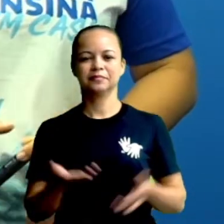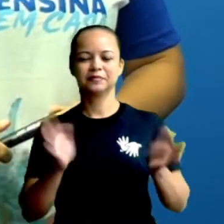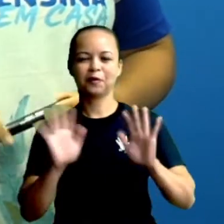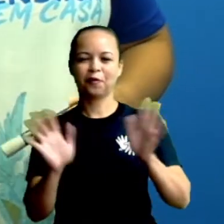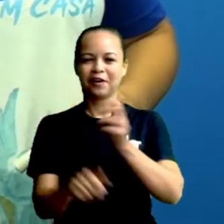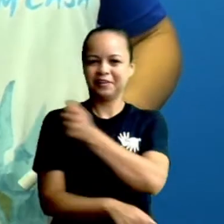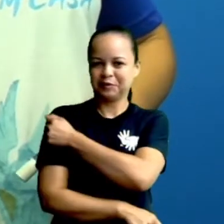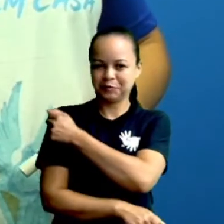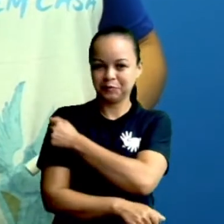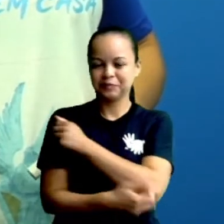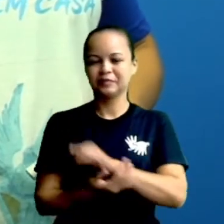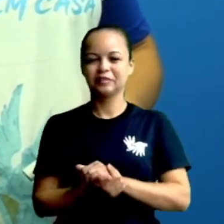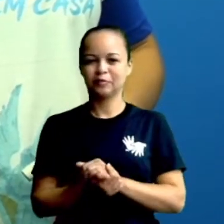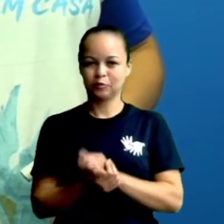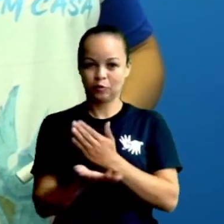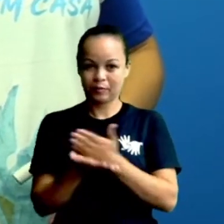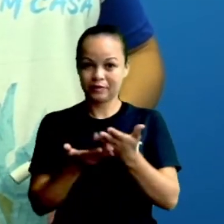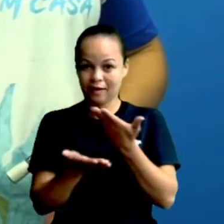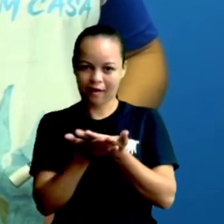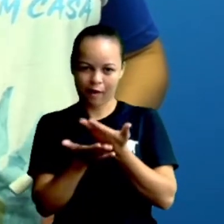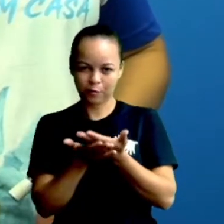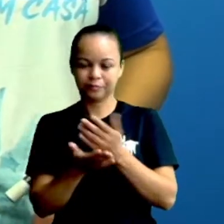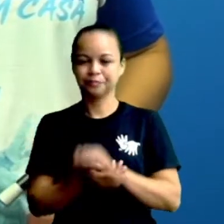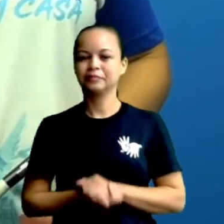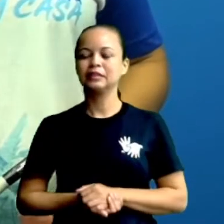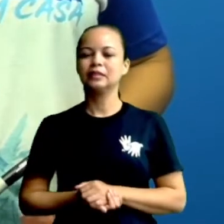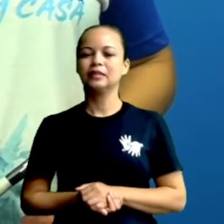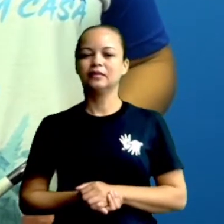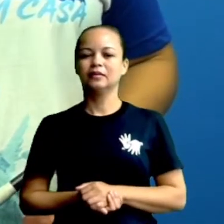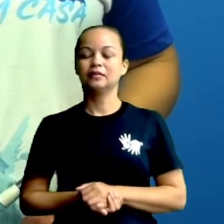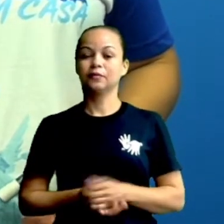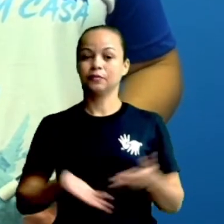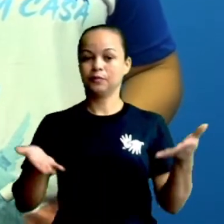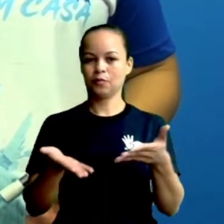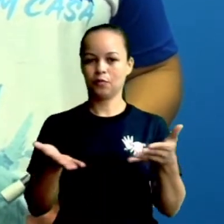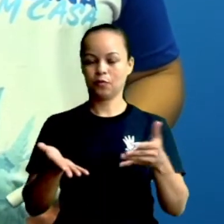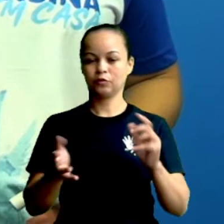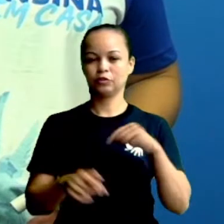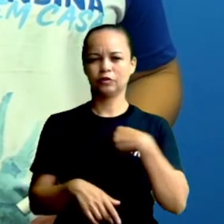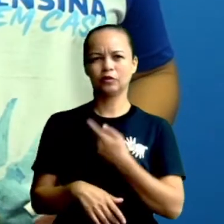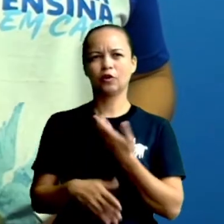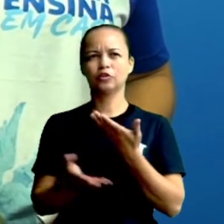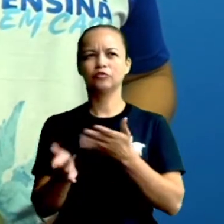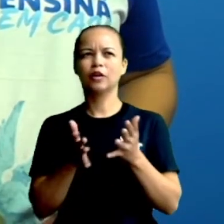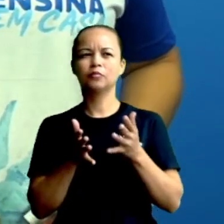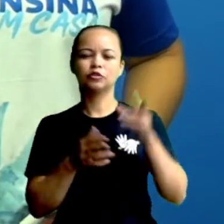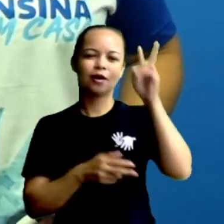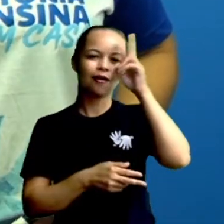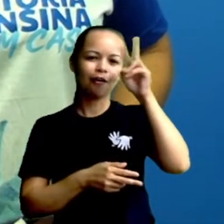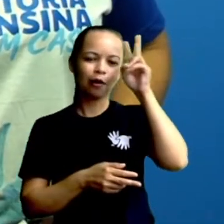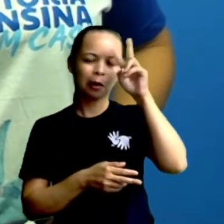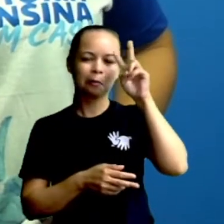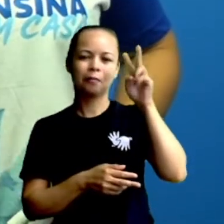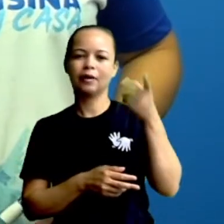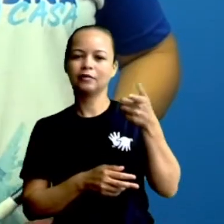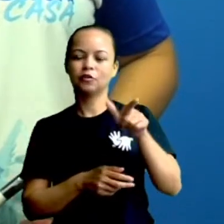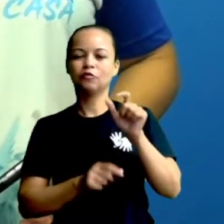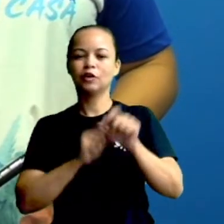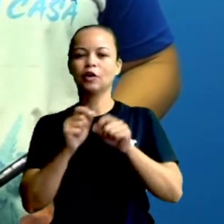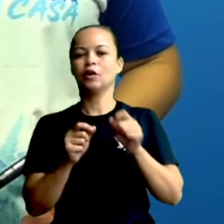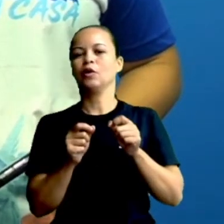Olá, meninos! Pronto para mais uma aula? Então, hoje nós vamos recordar o conteúdo